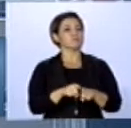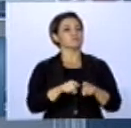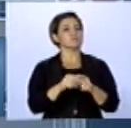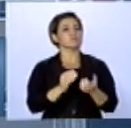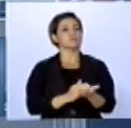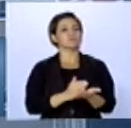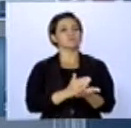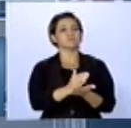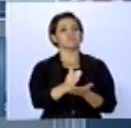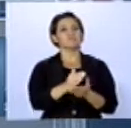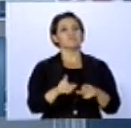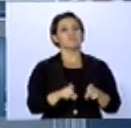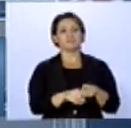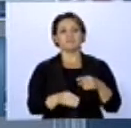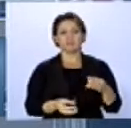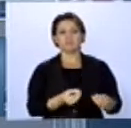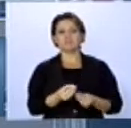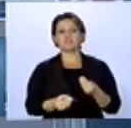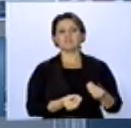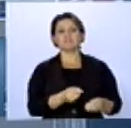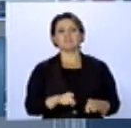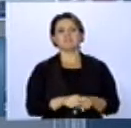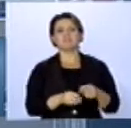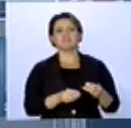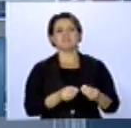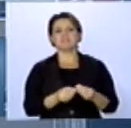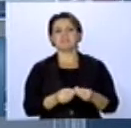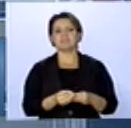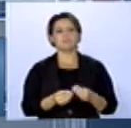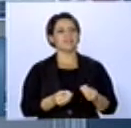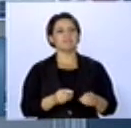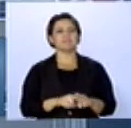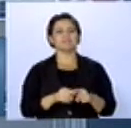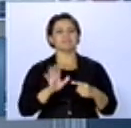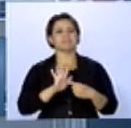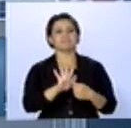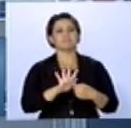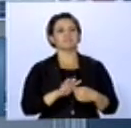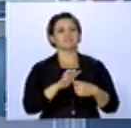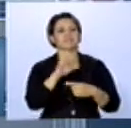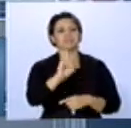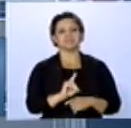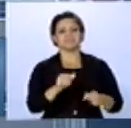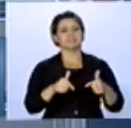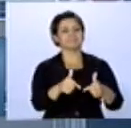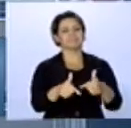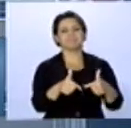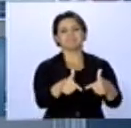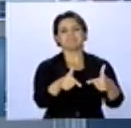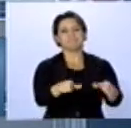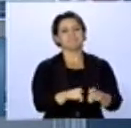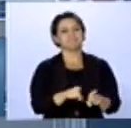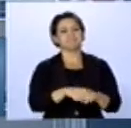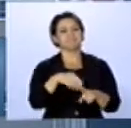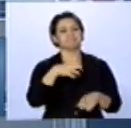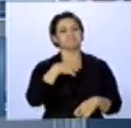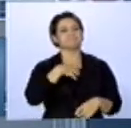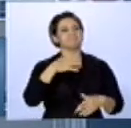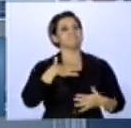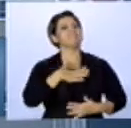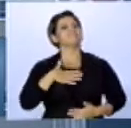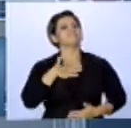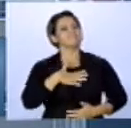dedicando seu tempo seu talento e seus recursos para reivindicação de direitos é extremamente gratificante